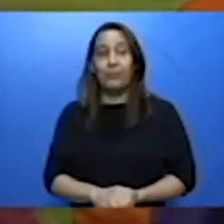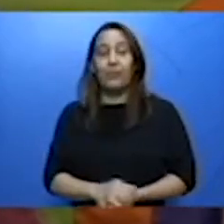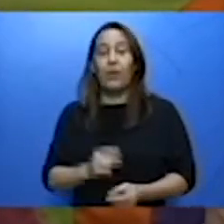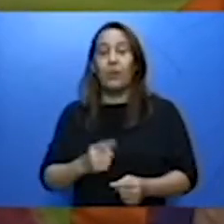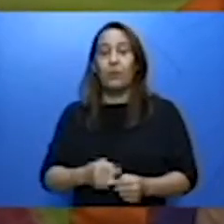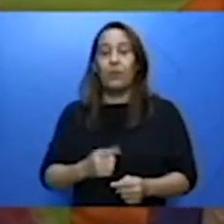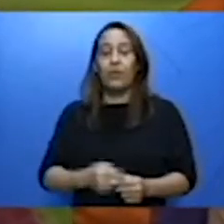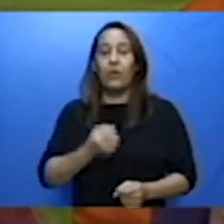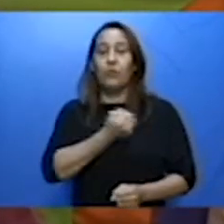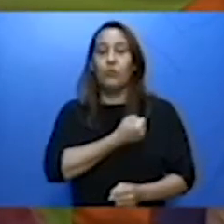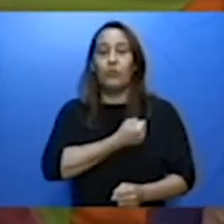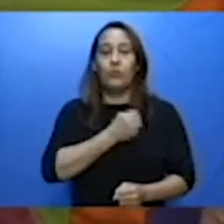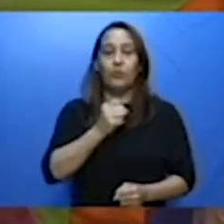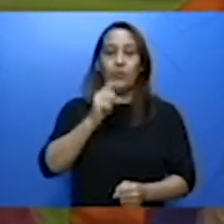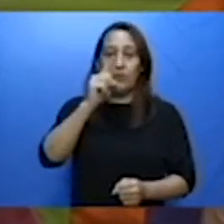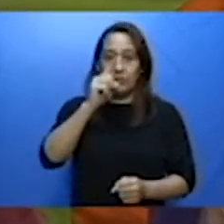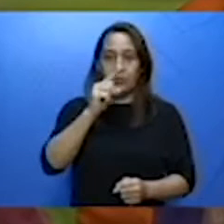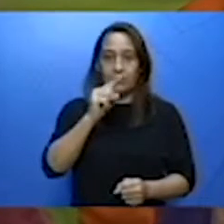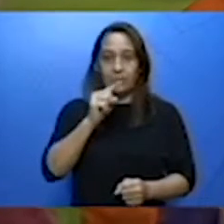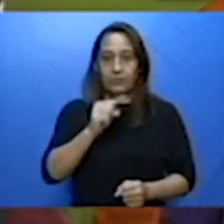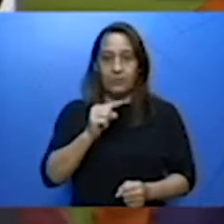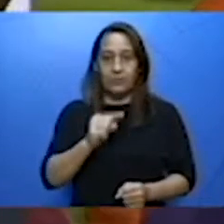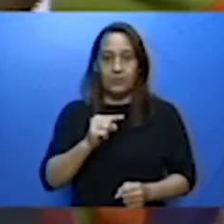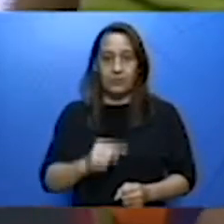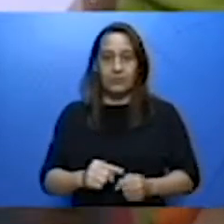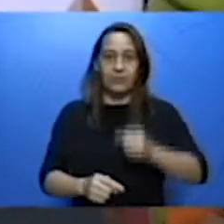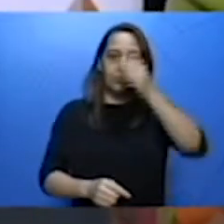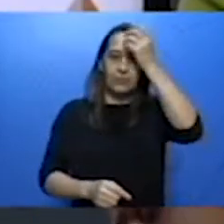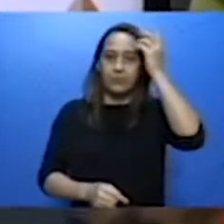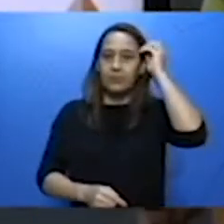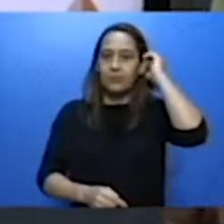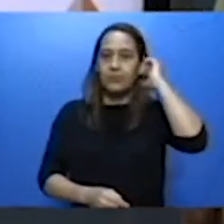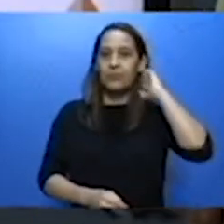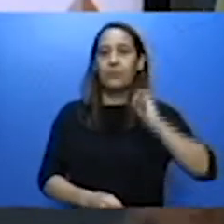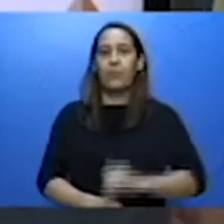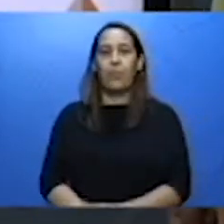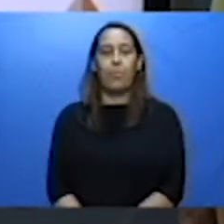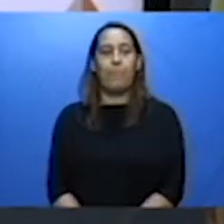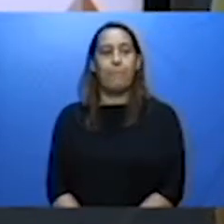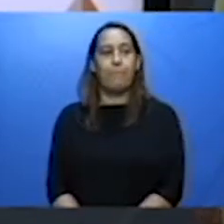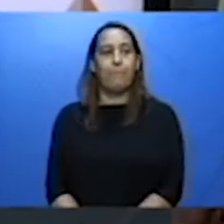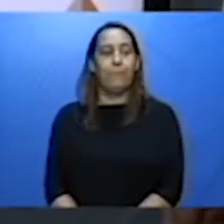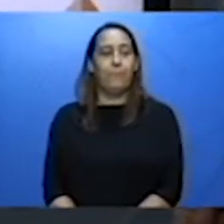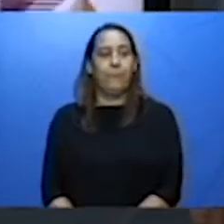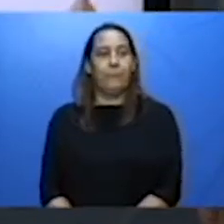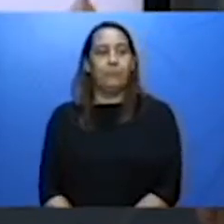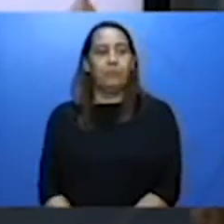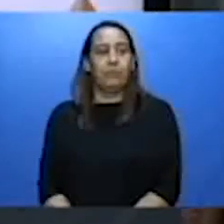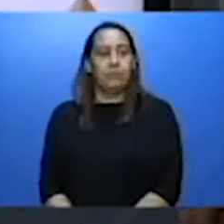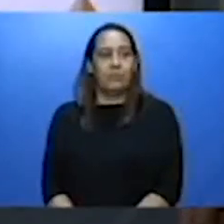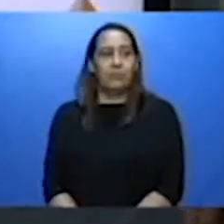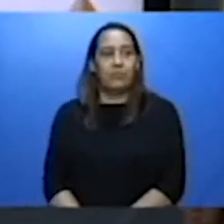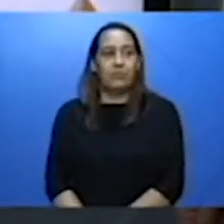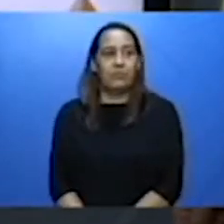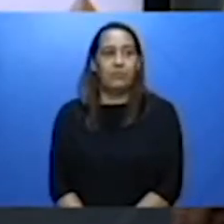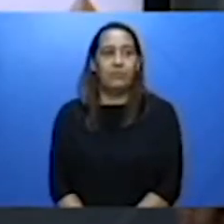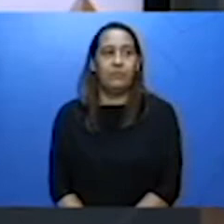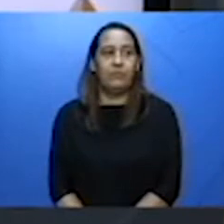aqui em cima? Agora deu para entender, não deu? Vamos continuar que tem mais. Quem não entendeu vai